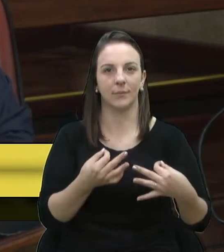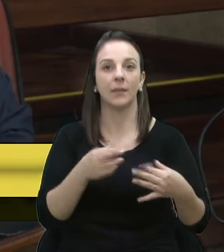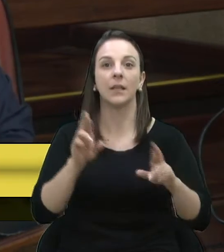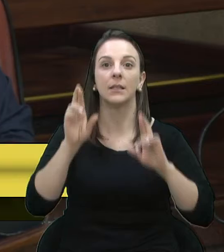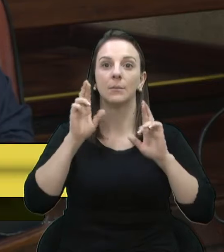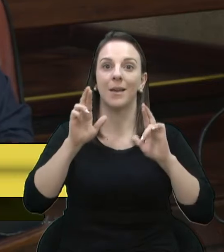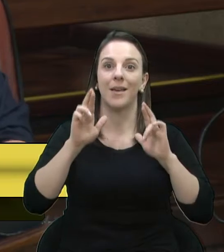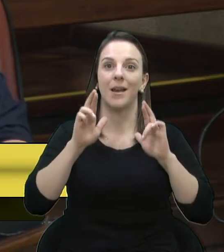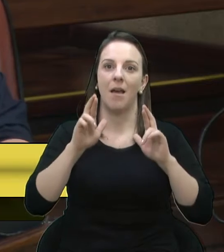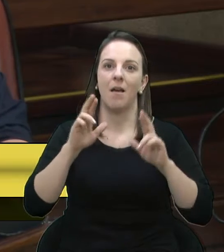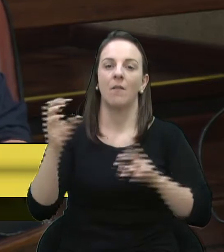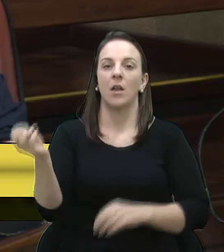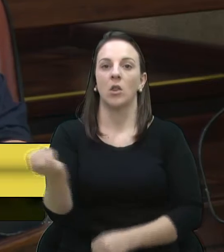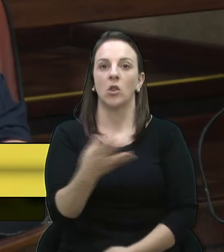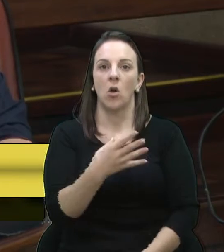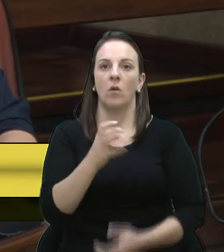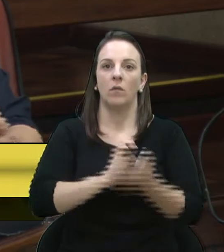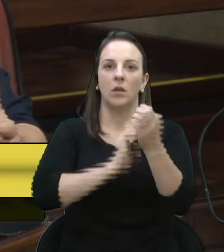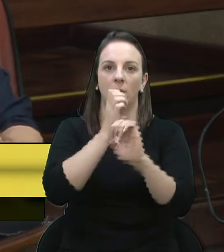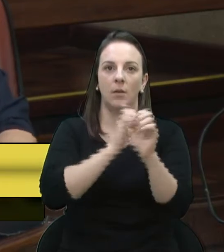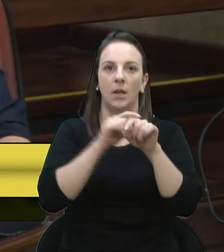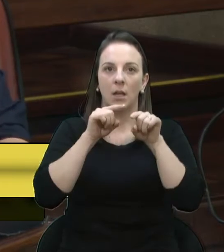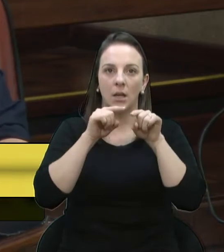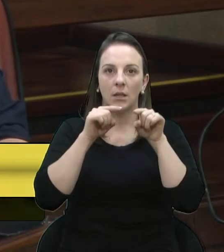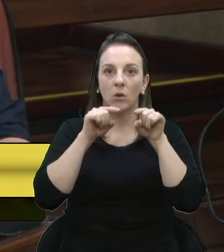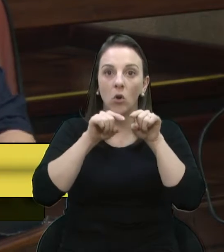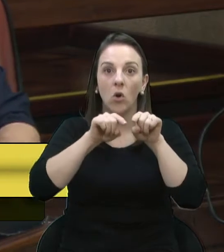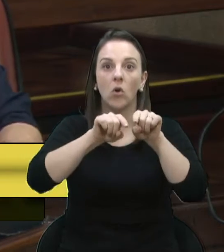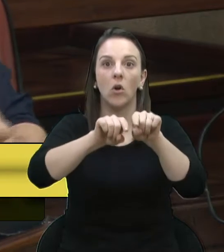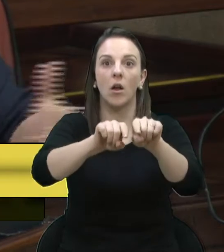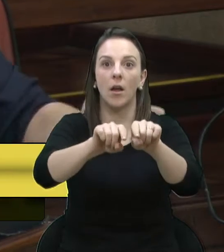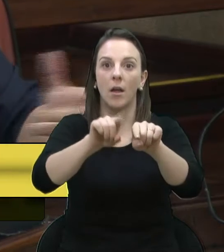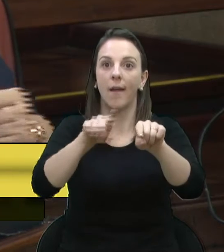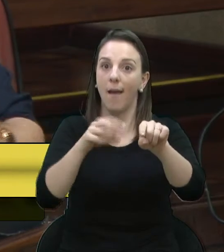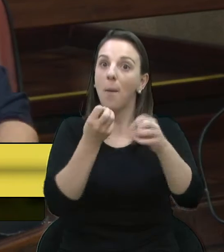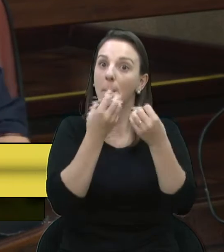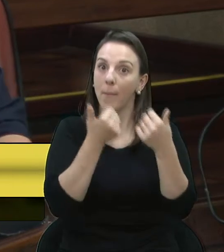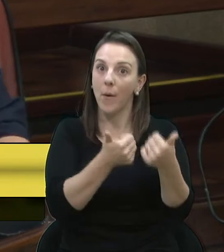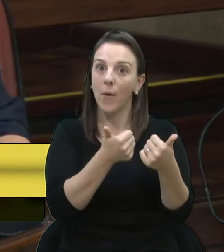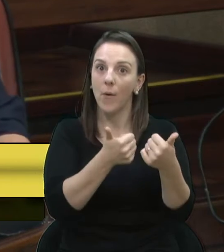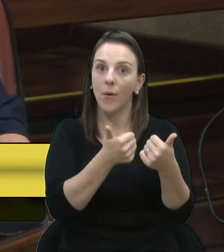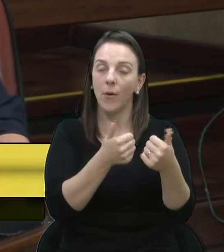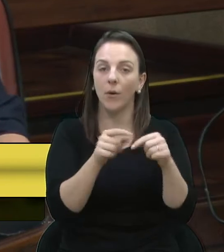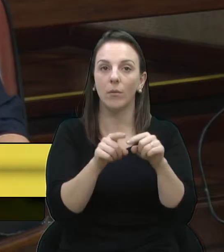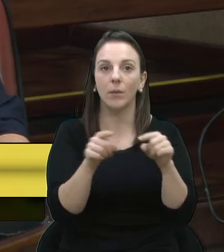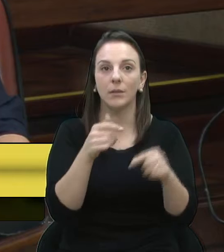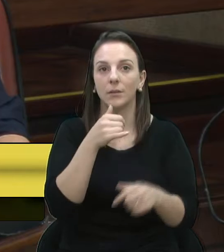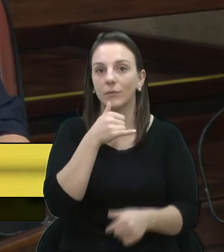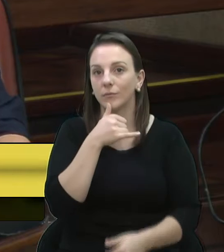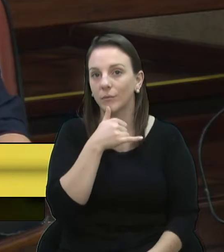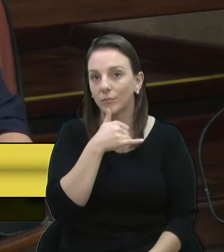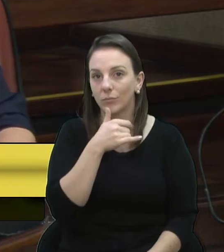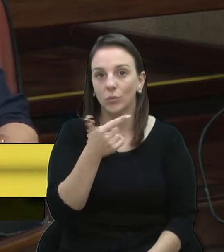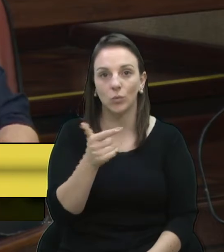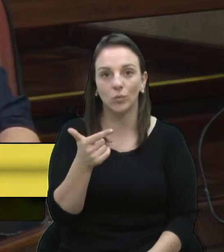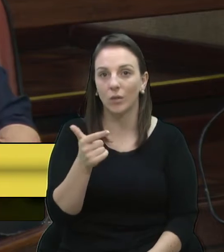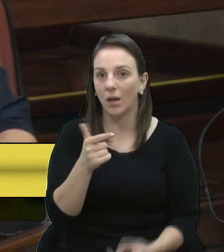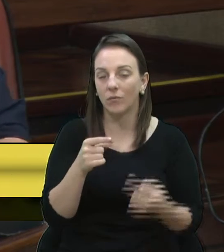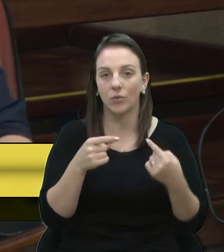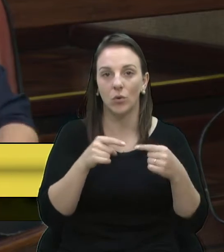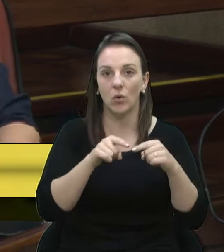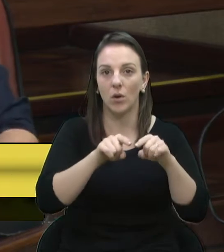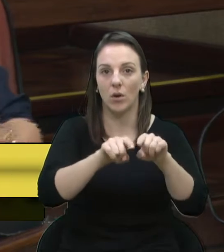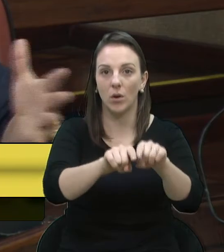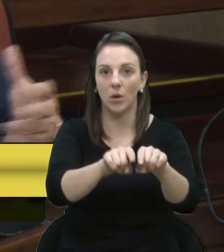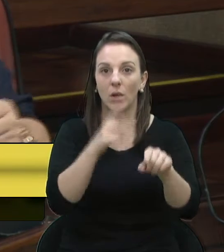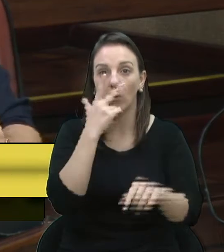novas empresas para poder concorrer, e isso era bom, porque, infelizmente, a gente não teve concorrência nenhuma. É porque, que nem o senhor diz,